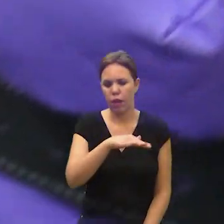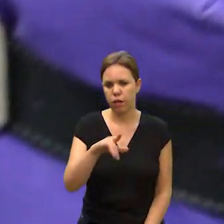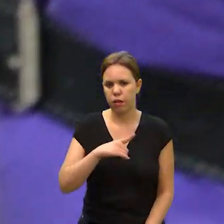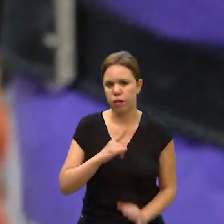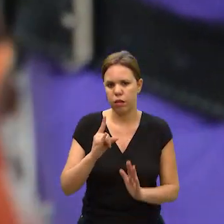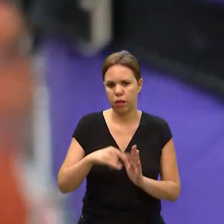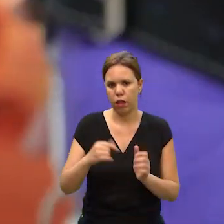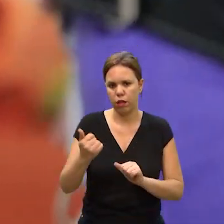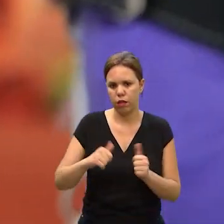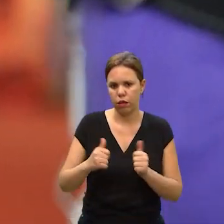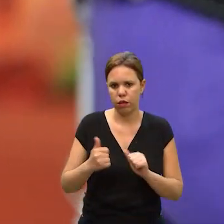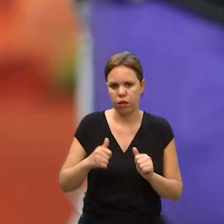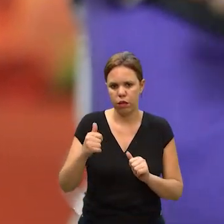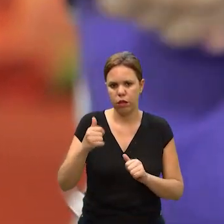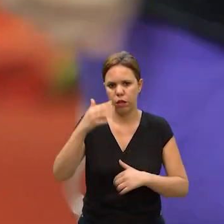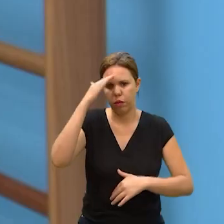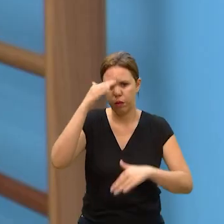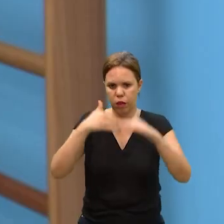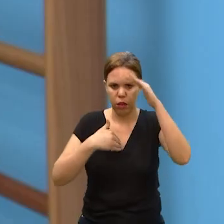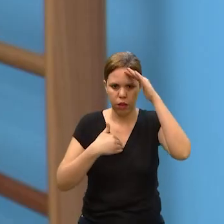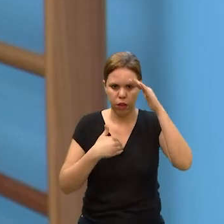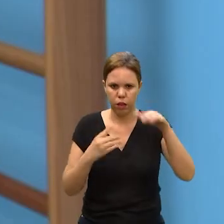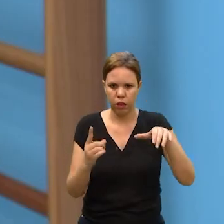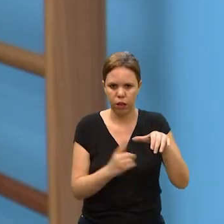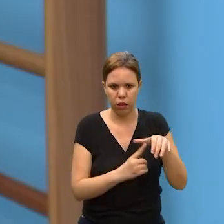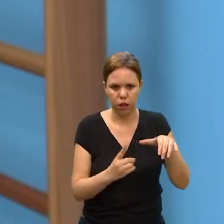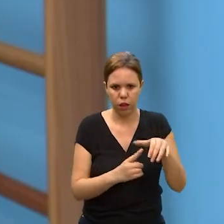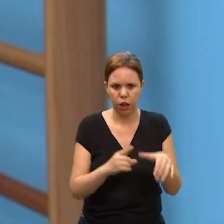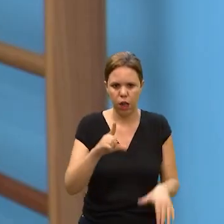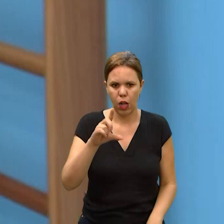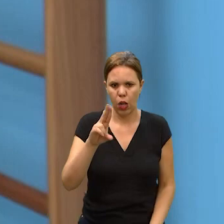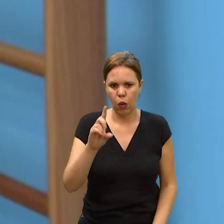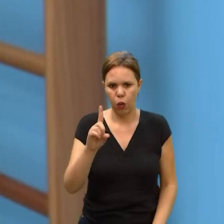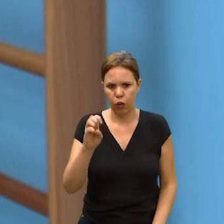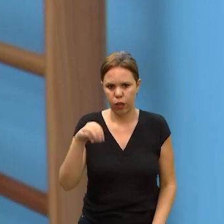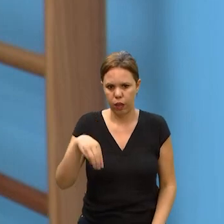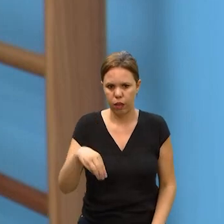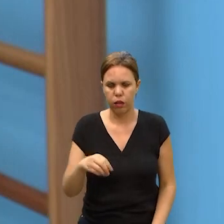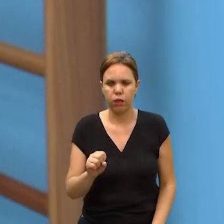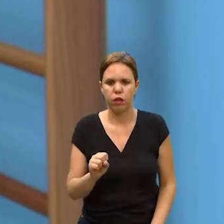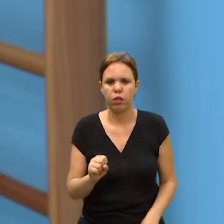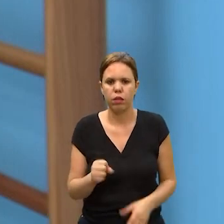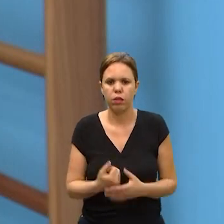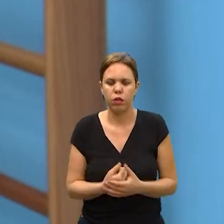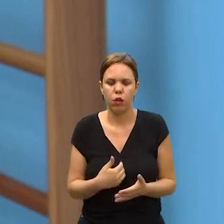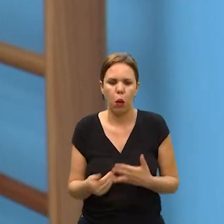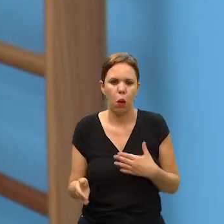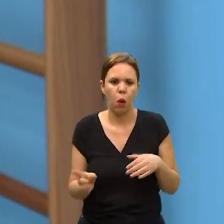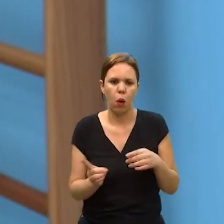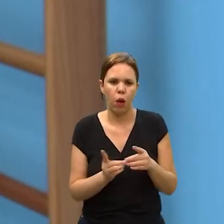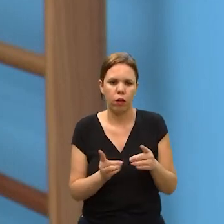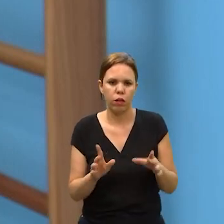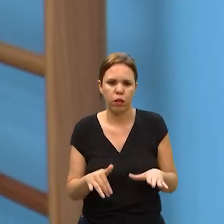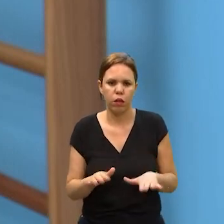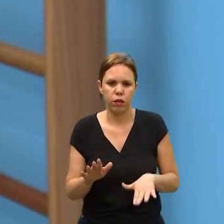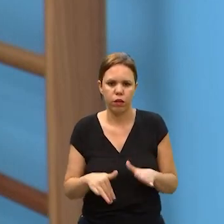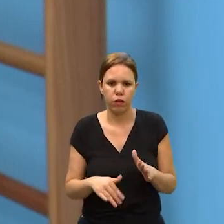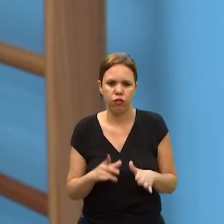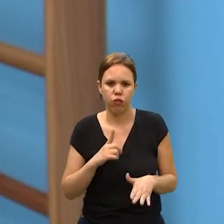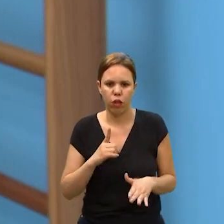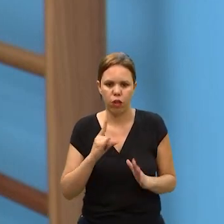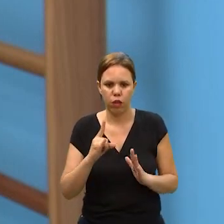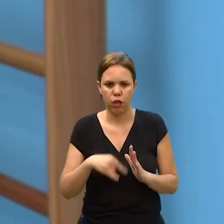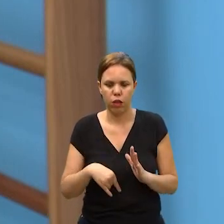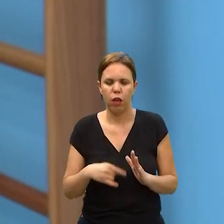As crianças com diagnóstico de paralisia cerebral, elas chegam na clínica Ludens ou em qualquer outro serviço, né, existente, muitas vezes